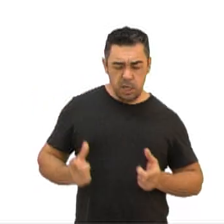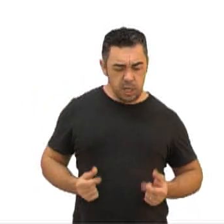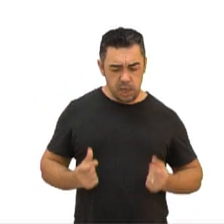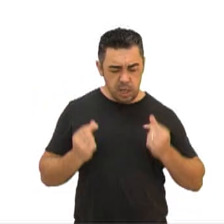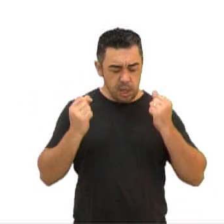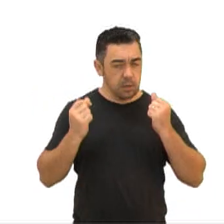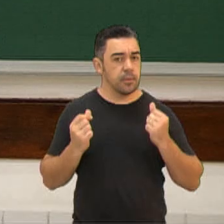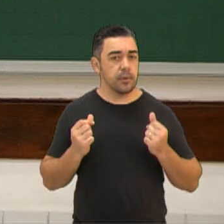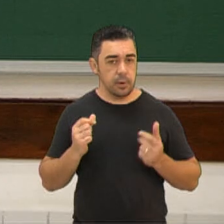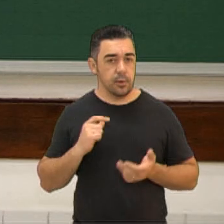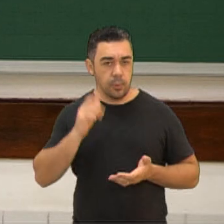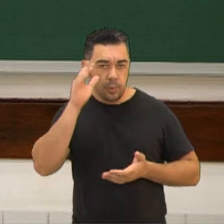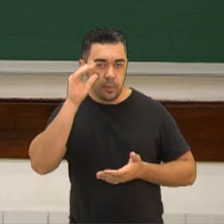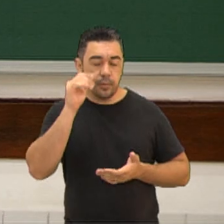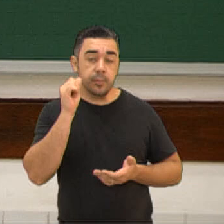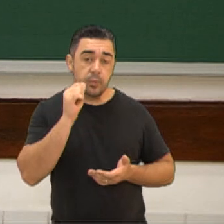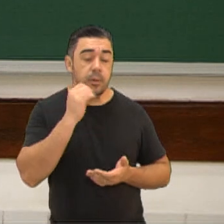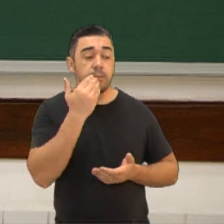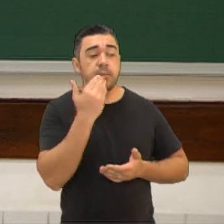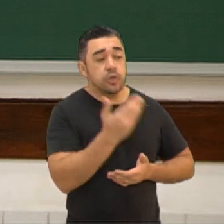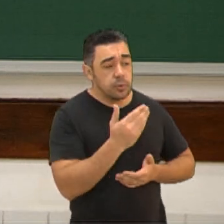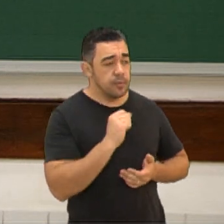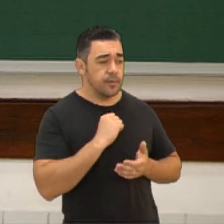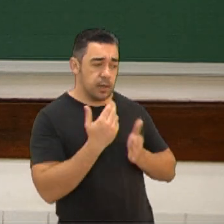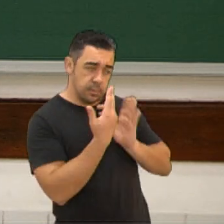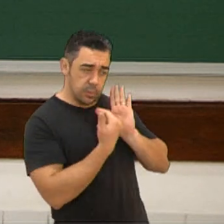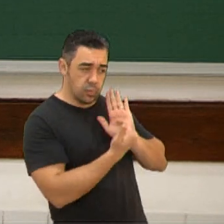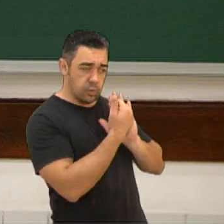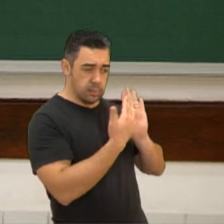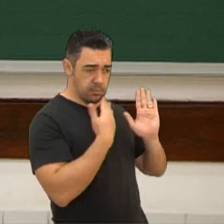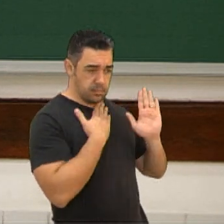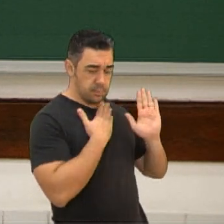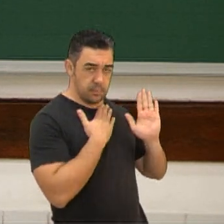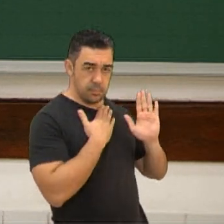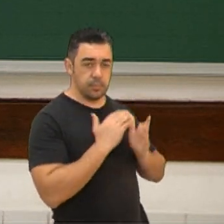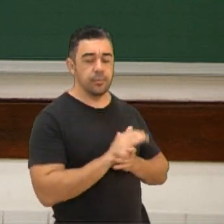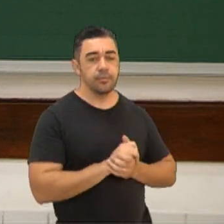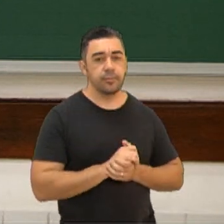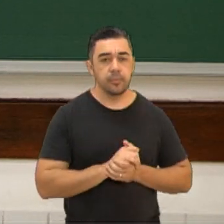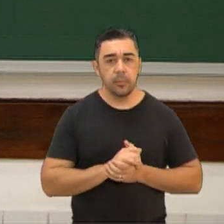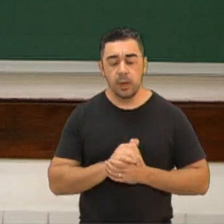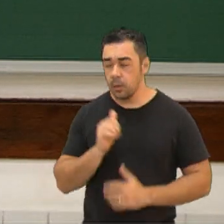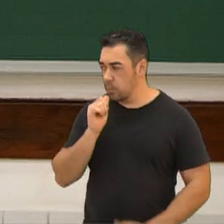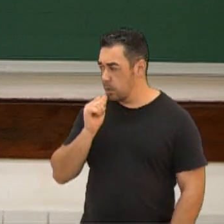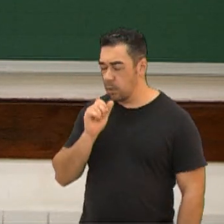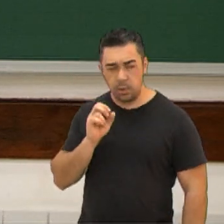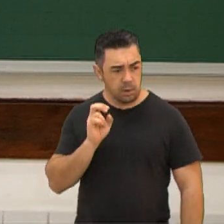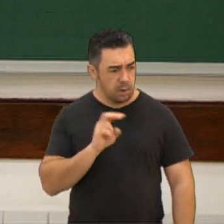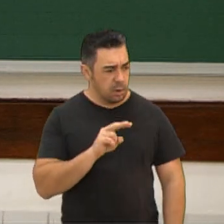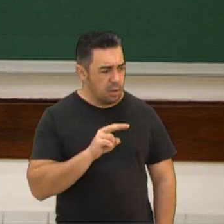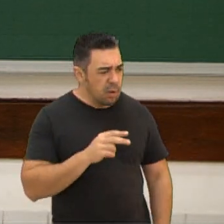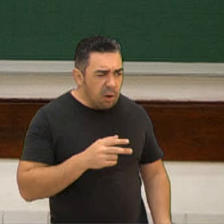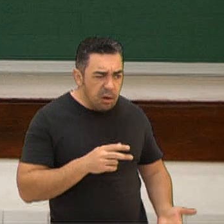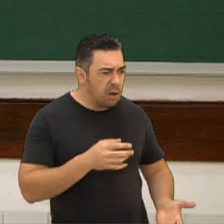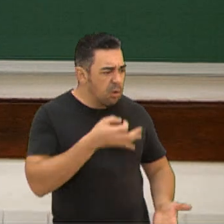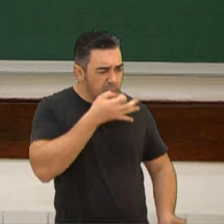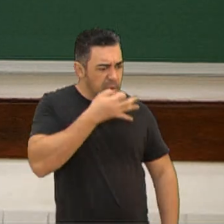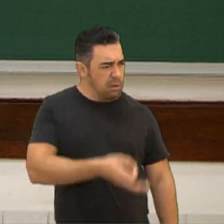esse, encomendou um quadro, um retrato para o Picasso, e ela ficou horrorizada com o resultado, ela achou